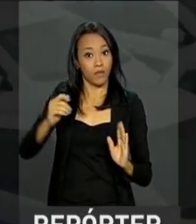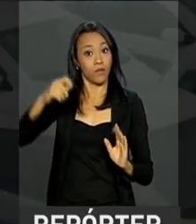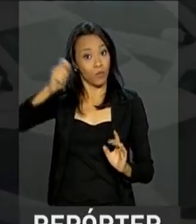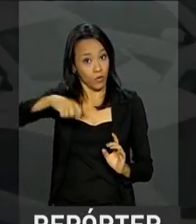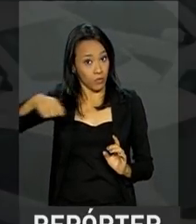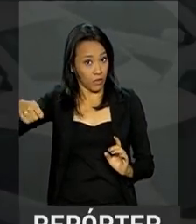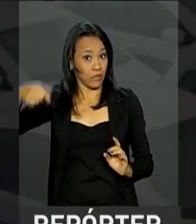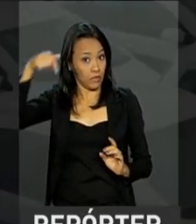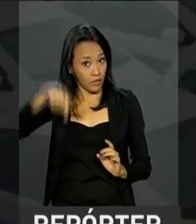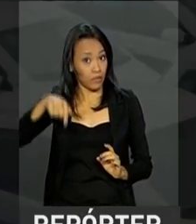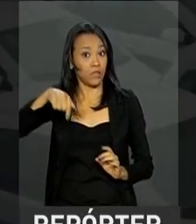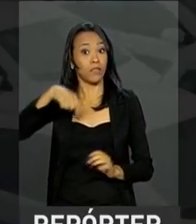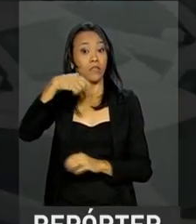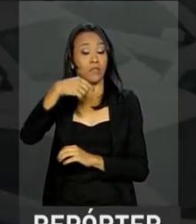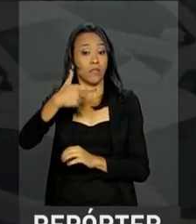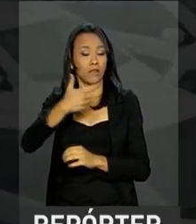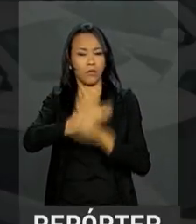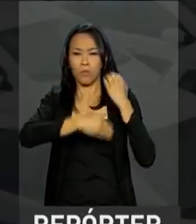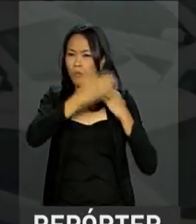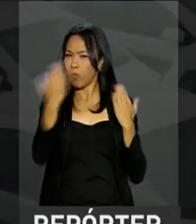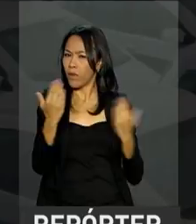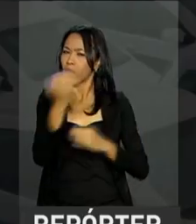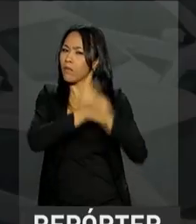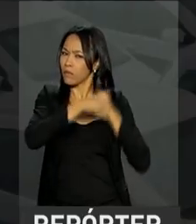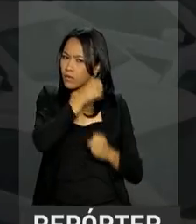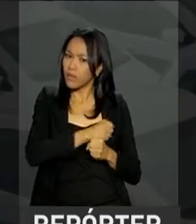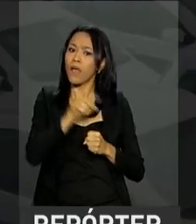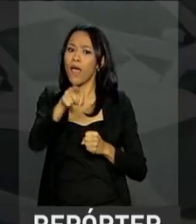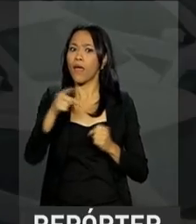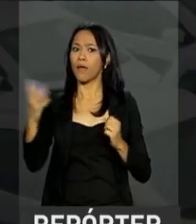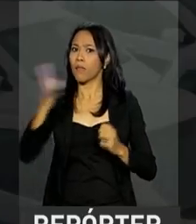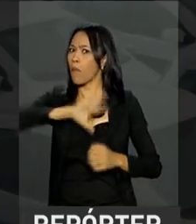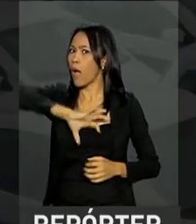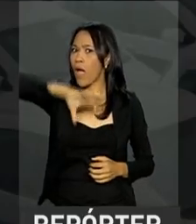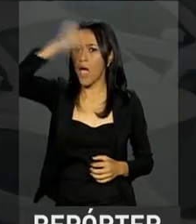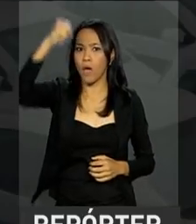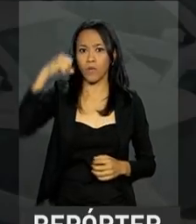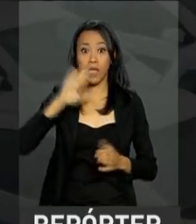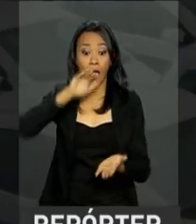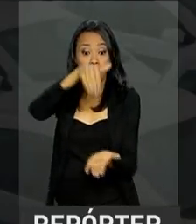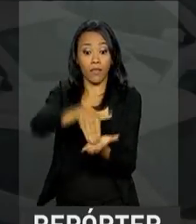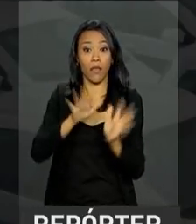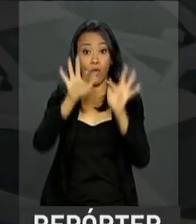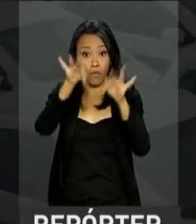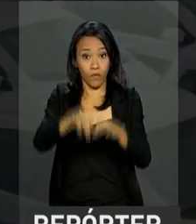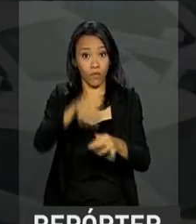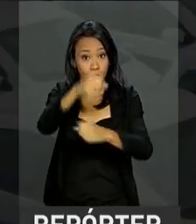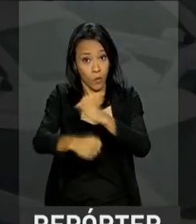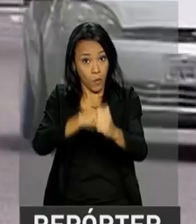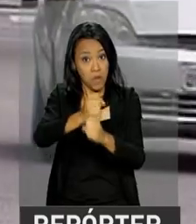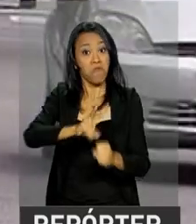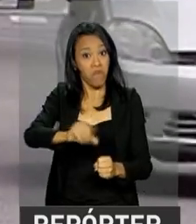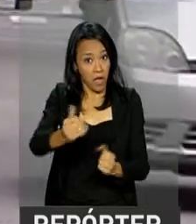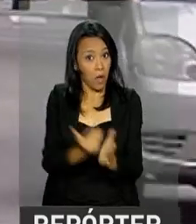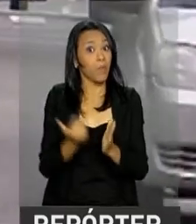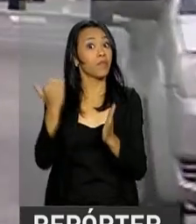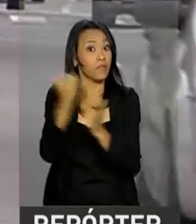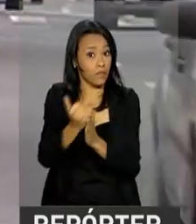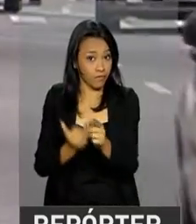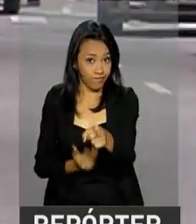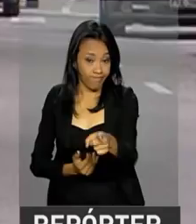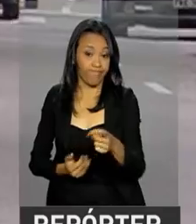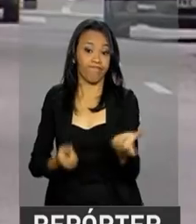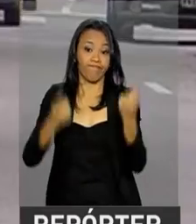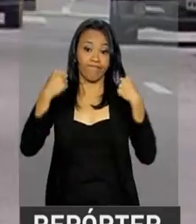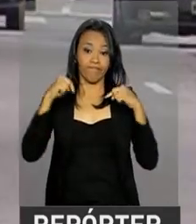é o melhor desempenho para o período nos últimos dez anos um recorde que até o fim do ano vai aumentar ainda mais o desempenho do